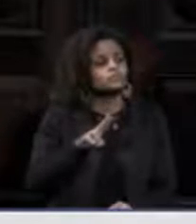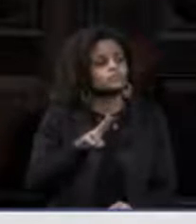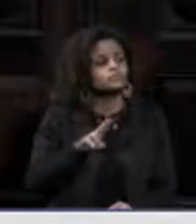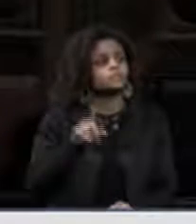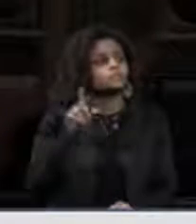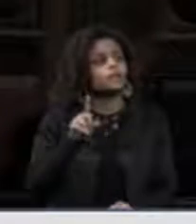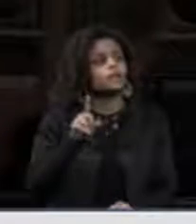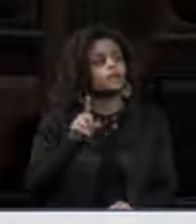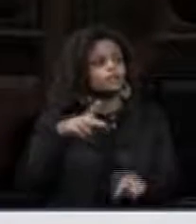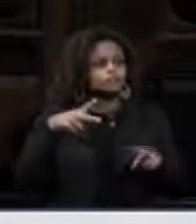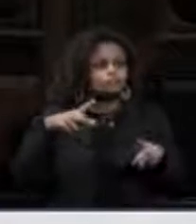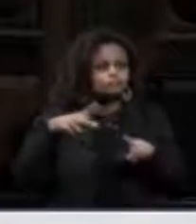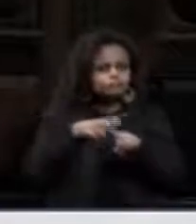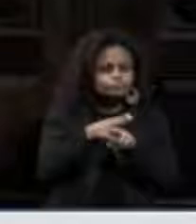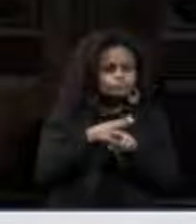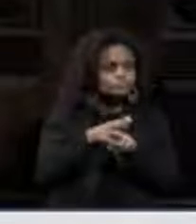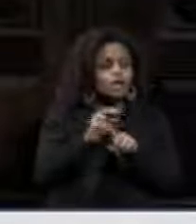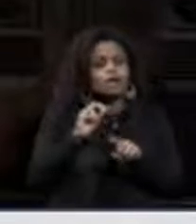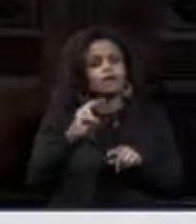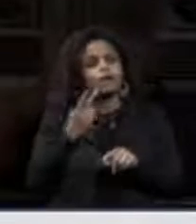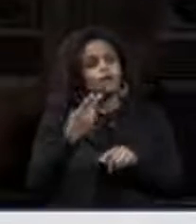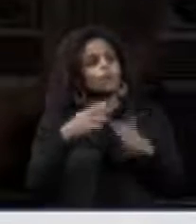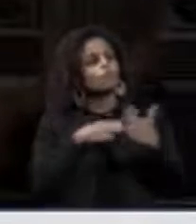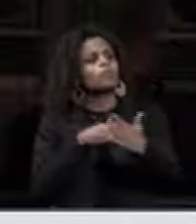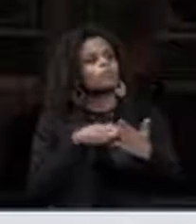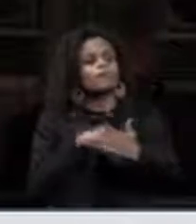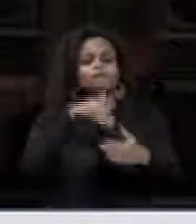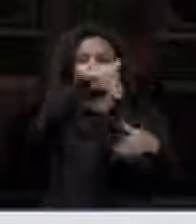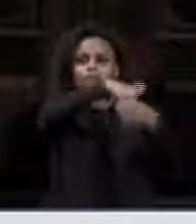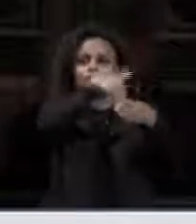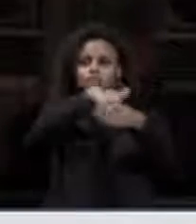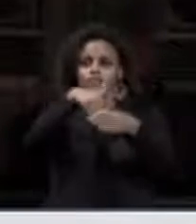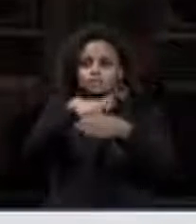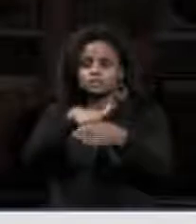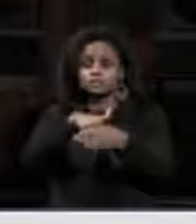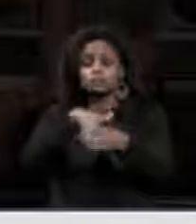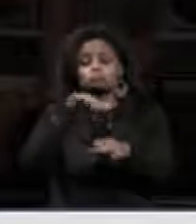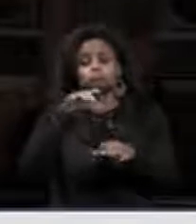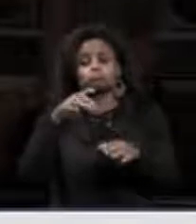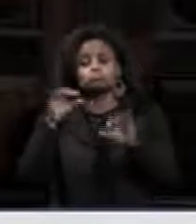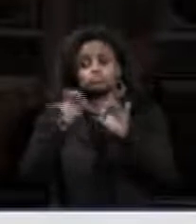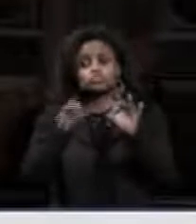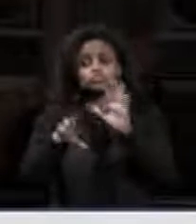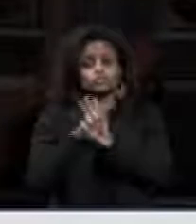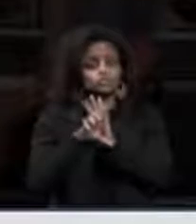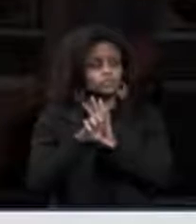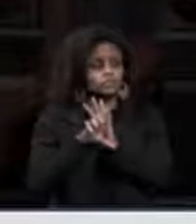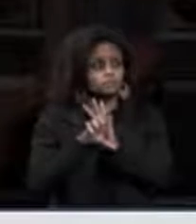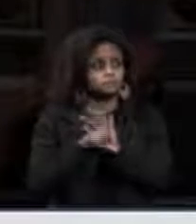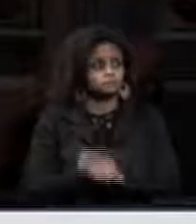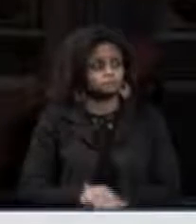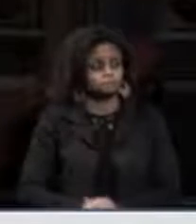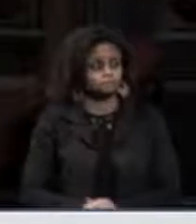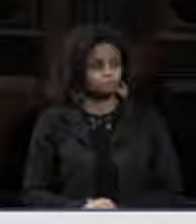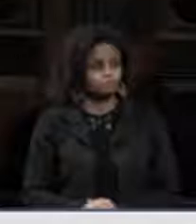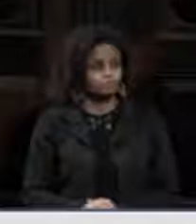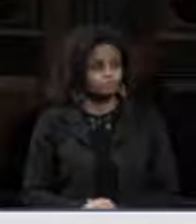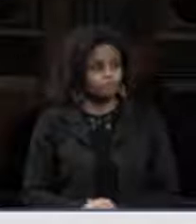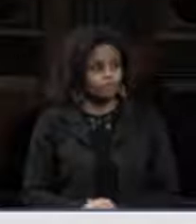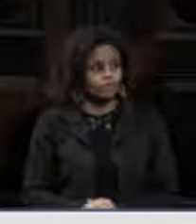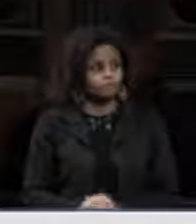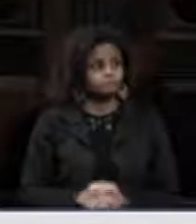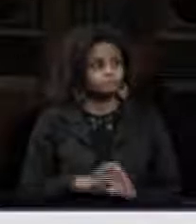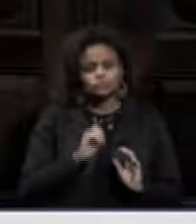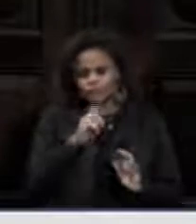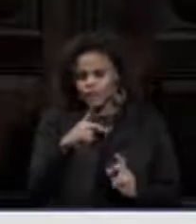para impedir ou obstruir a votação de uma determinada matéria que não é do interesse dele. Tudo bem, isso daí